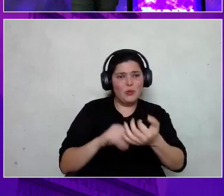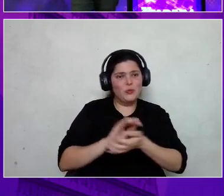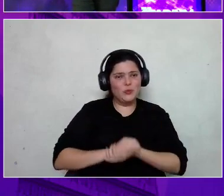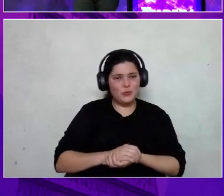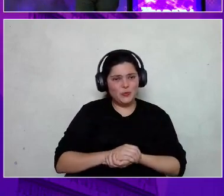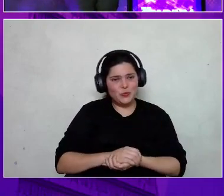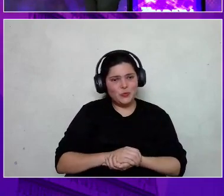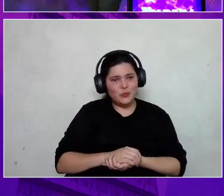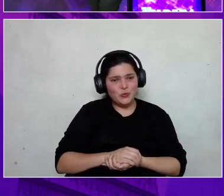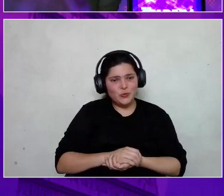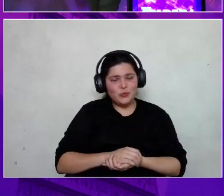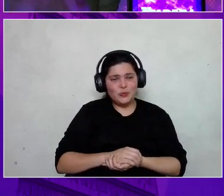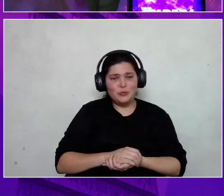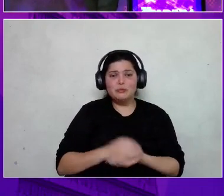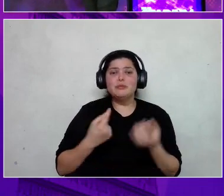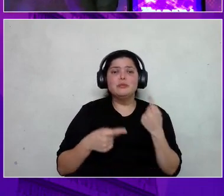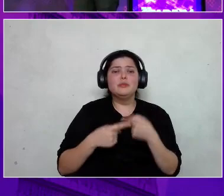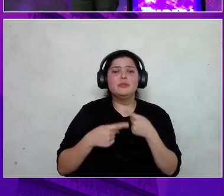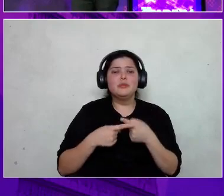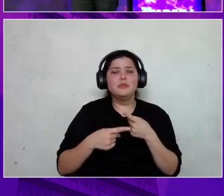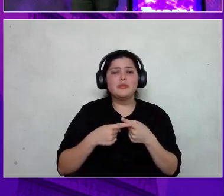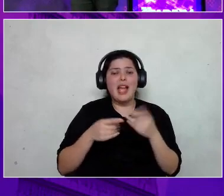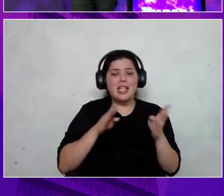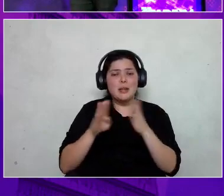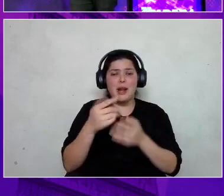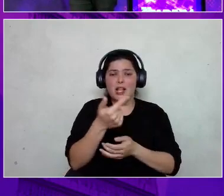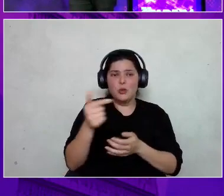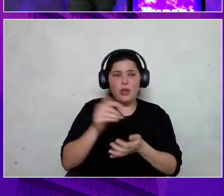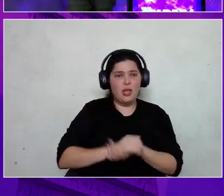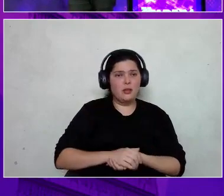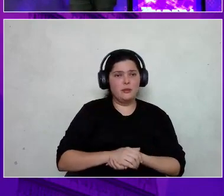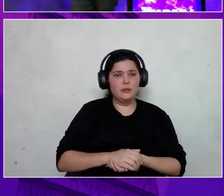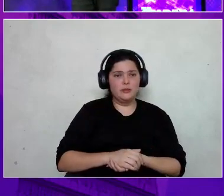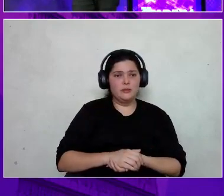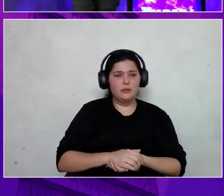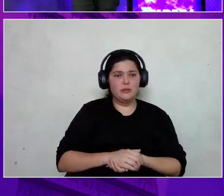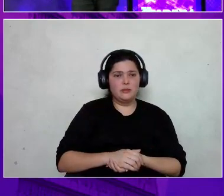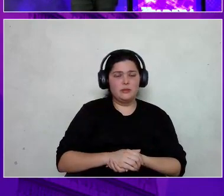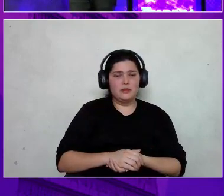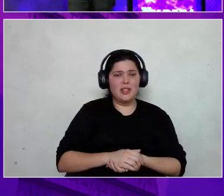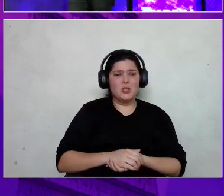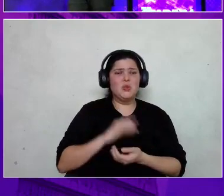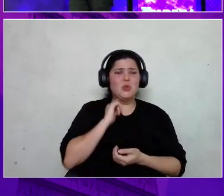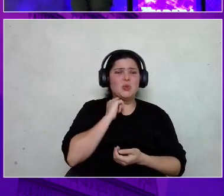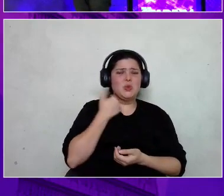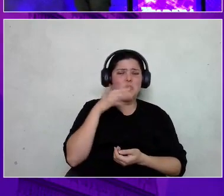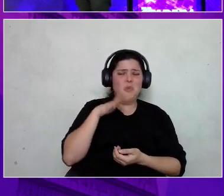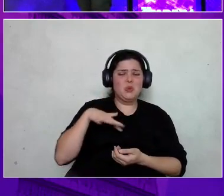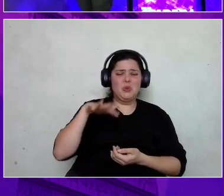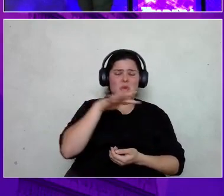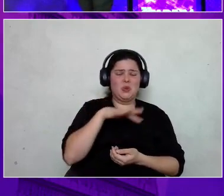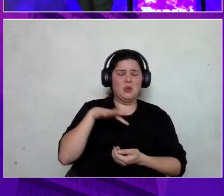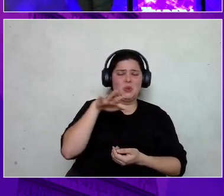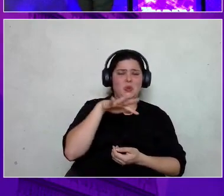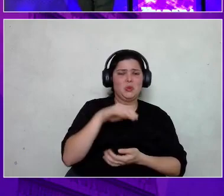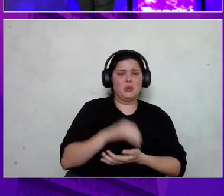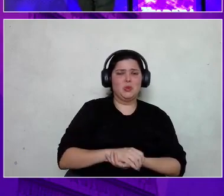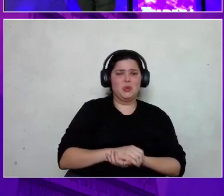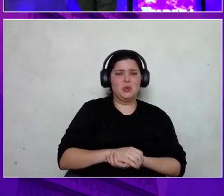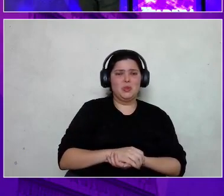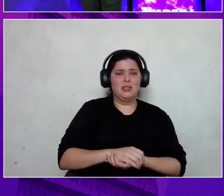Por quê? Ele não é acessível, ele polui, ele deixa resíduo na